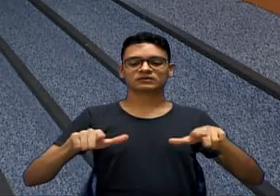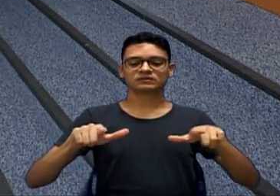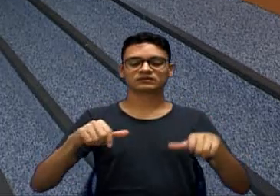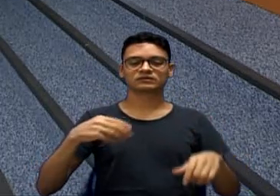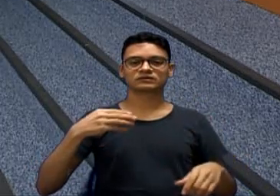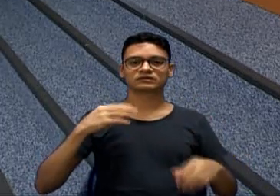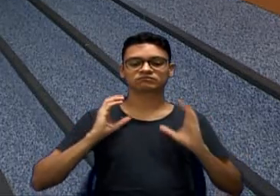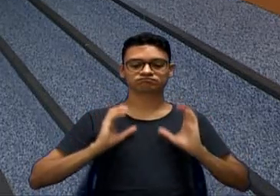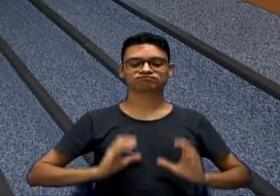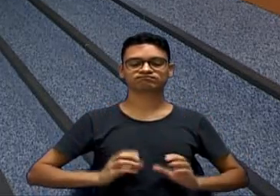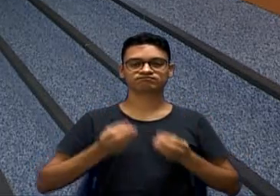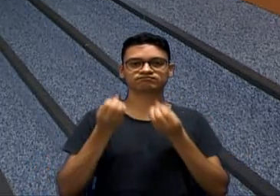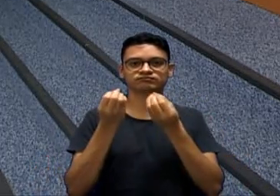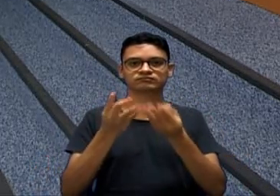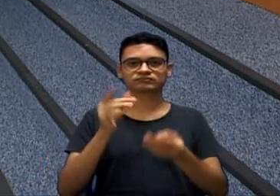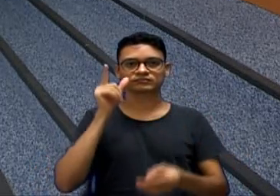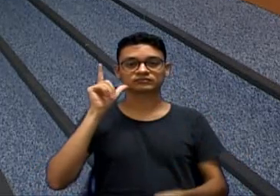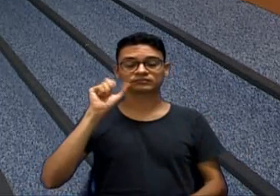Vereador Luiz Santos.